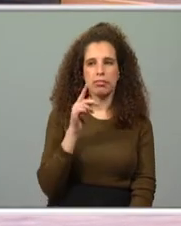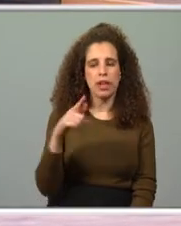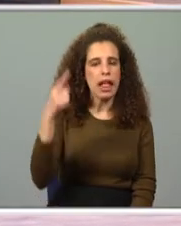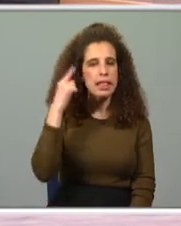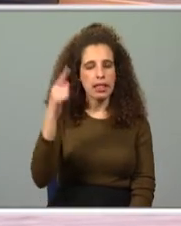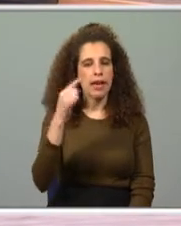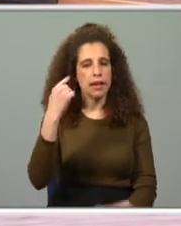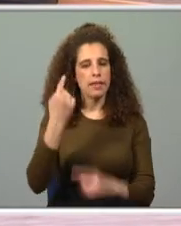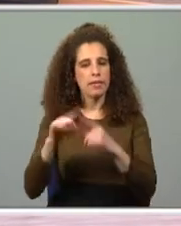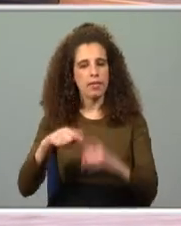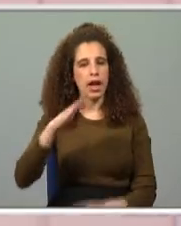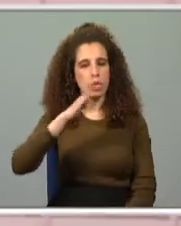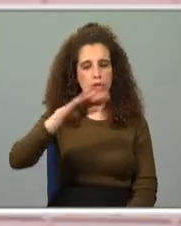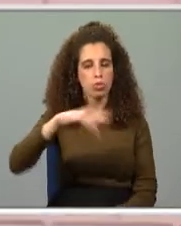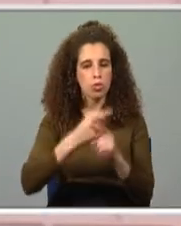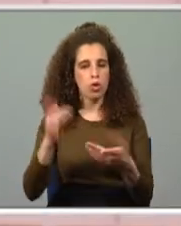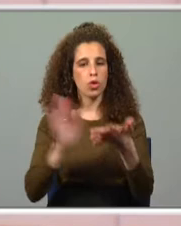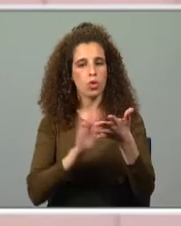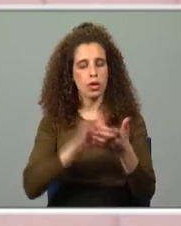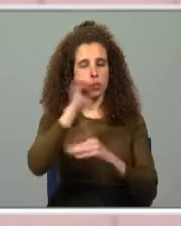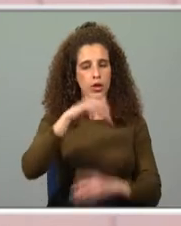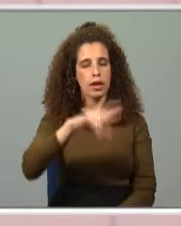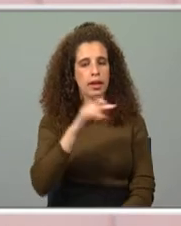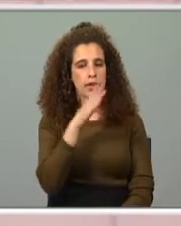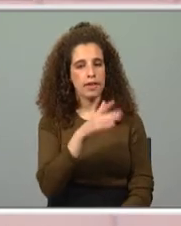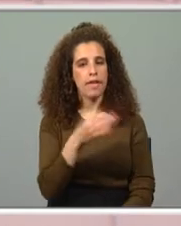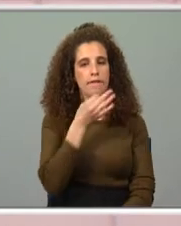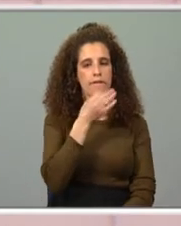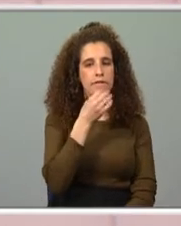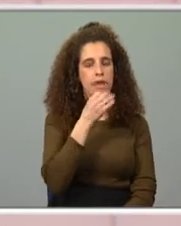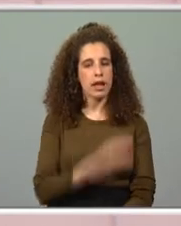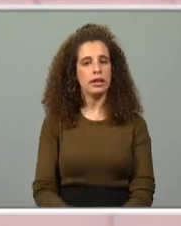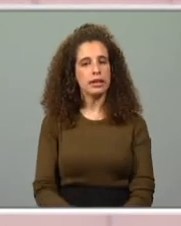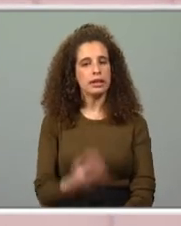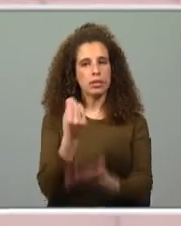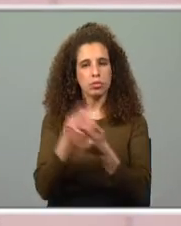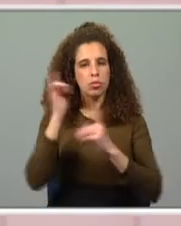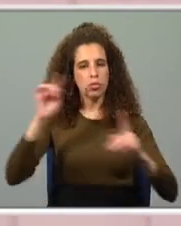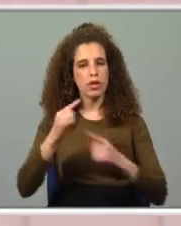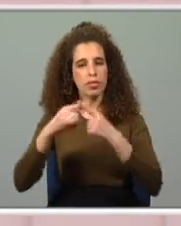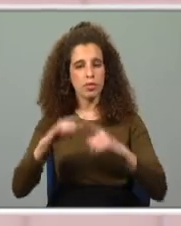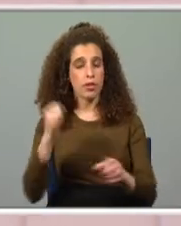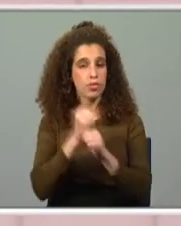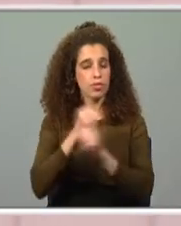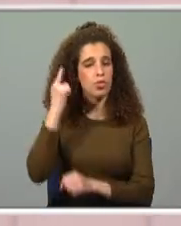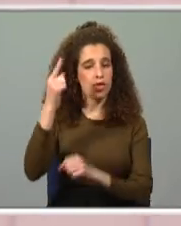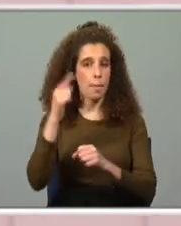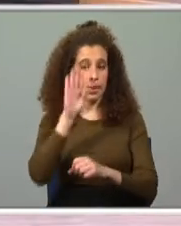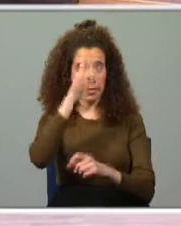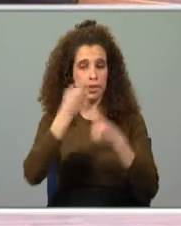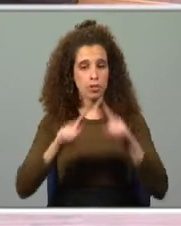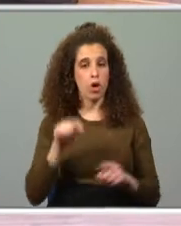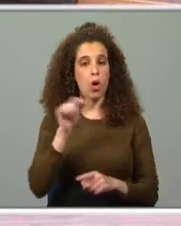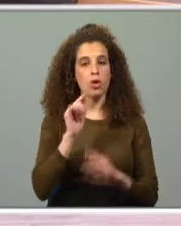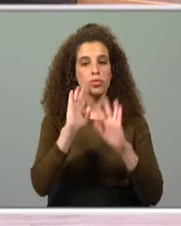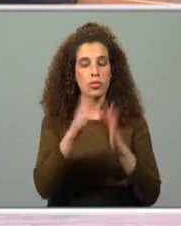timbres, porque a obra, como a professora Ana já disse, fala de muitos instrumentos diferentes. Então vamos aqui trabalhar o ouvido nesse sentido, para os distinguir. Hoje tem que estar